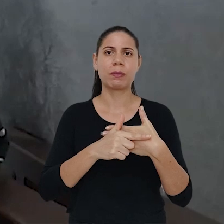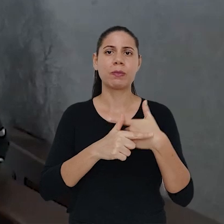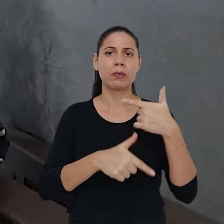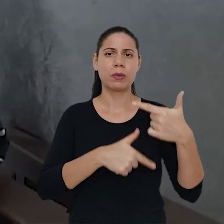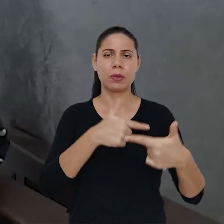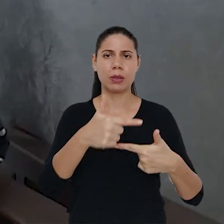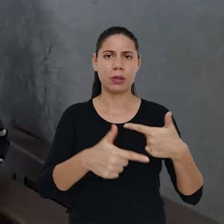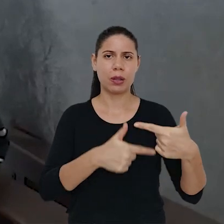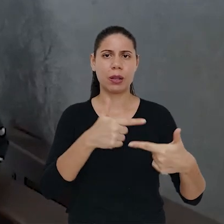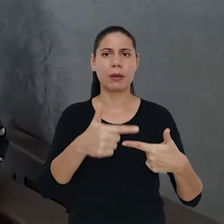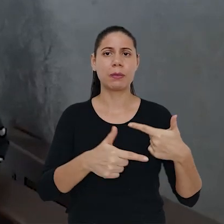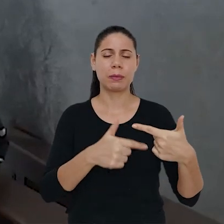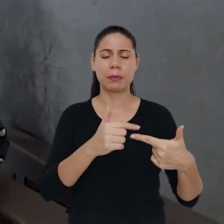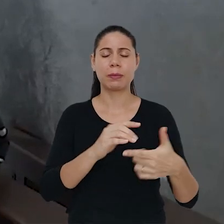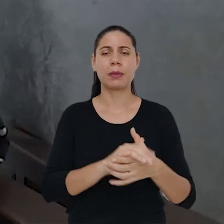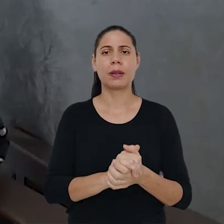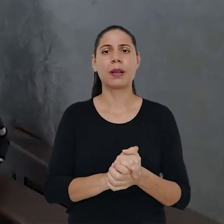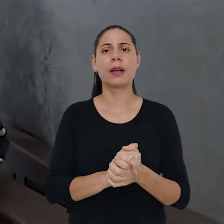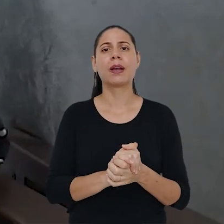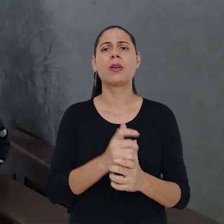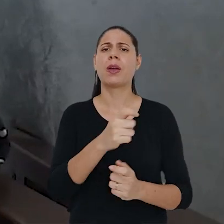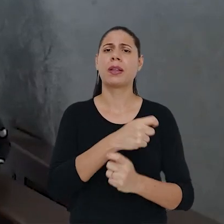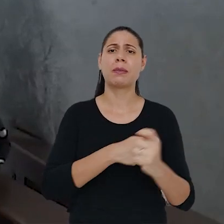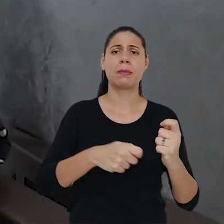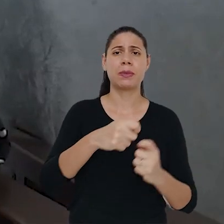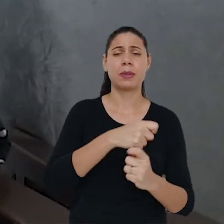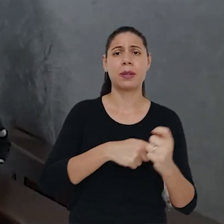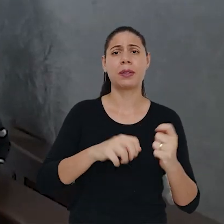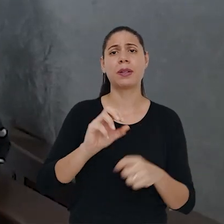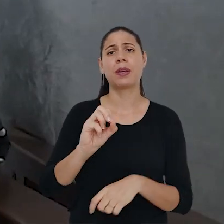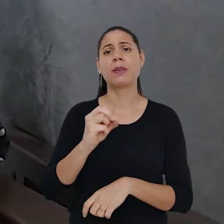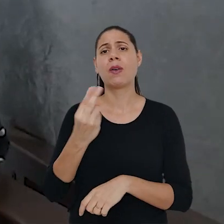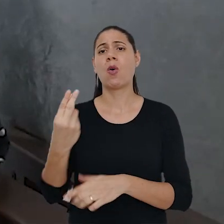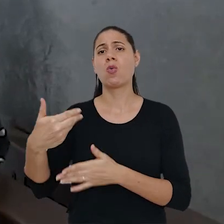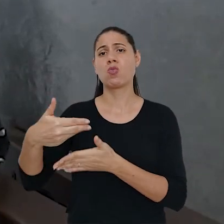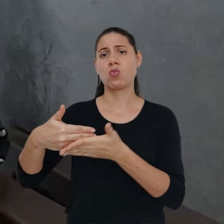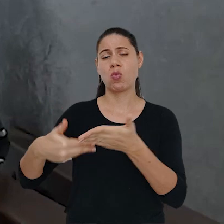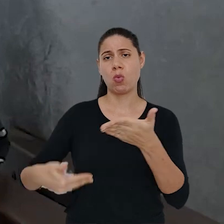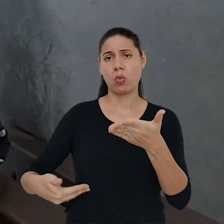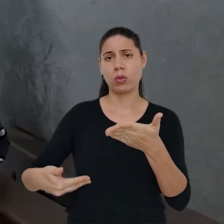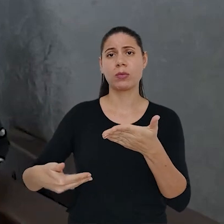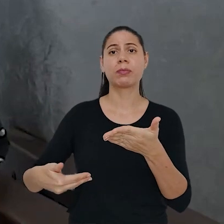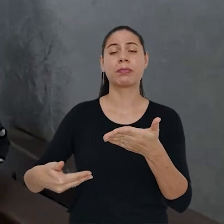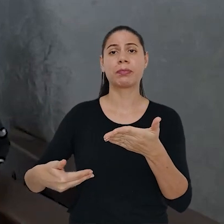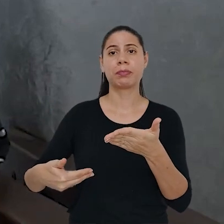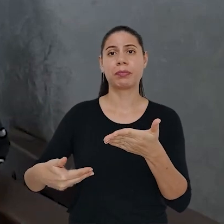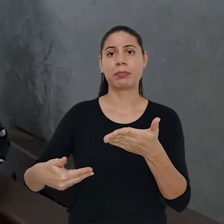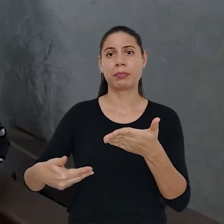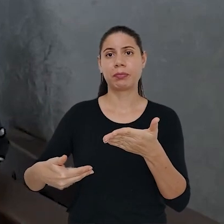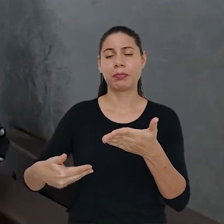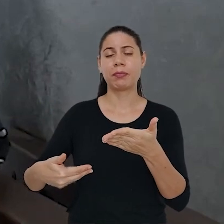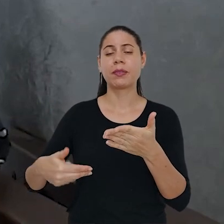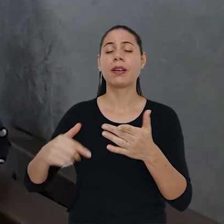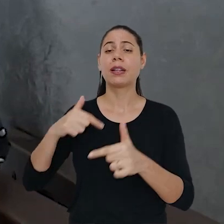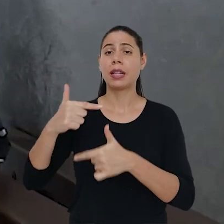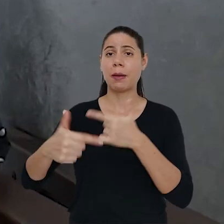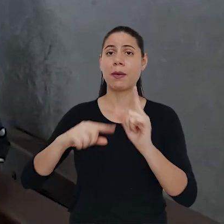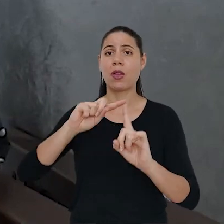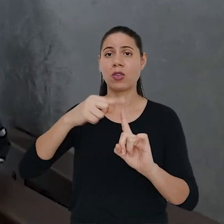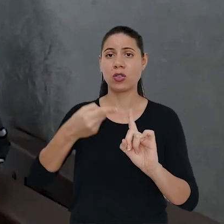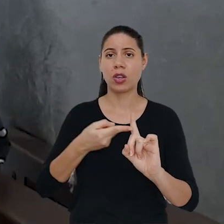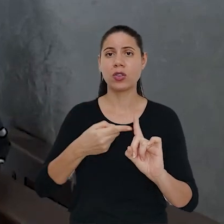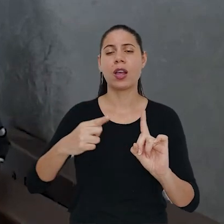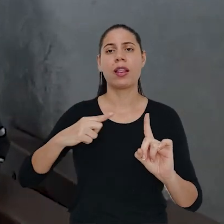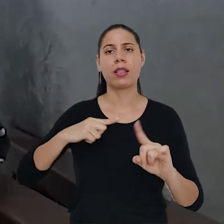adotado, seja em caráter administrativo ou mesmo contratual, possuem aí as trabalhadoras gestantes